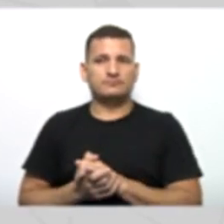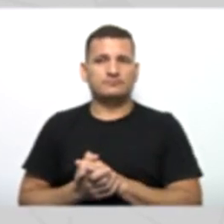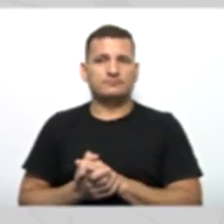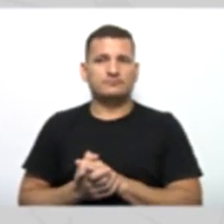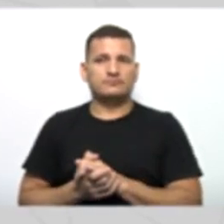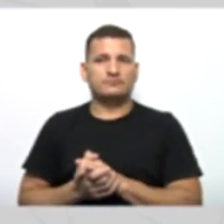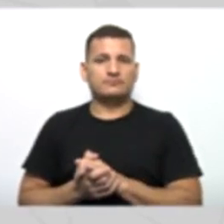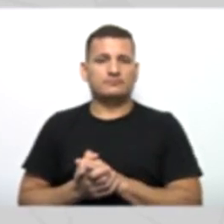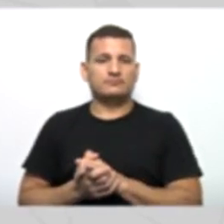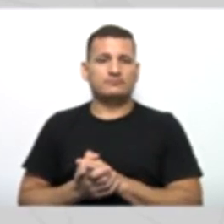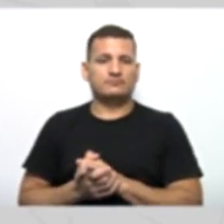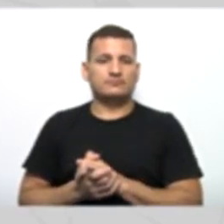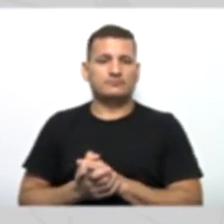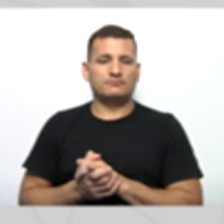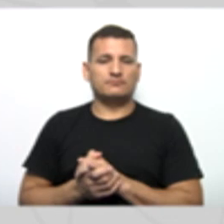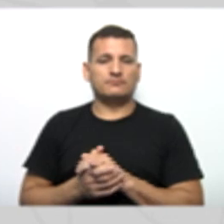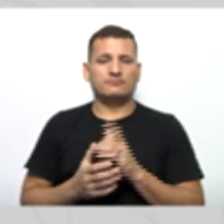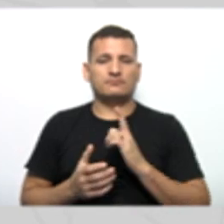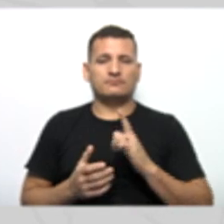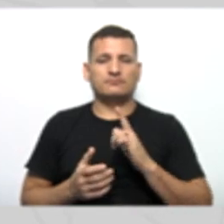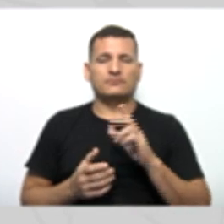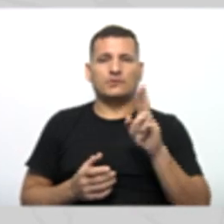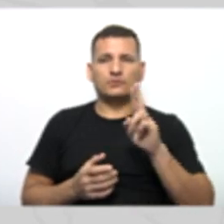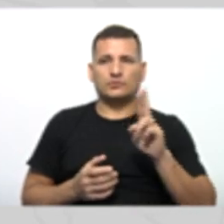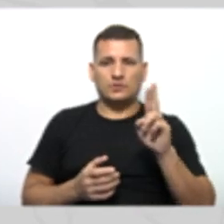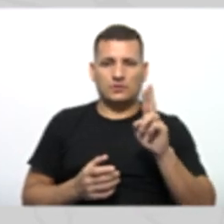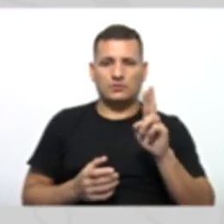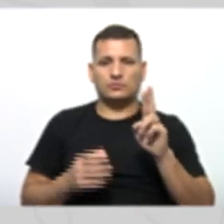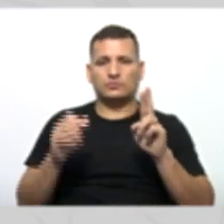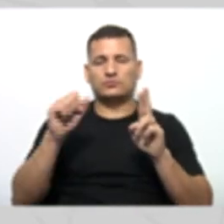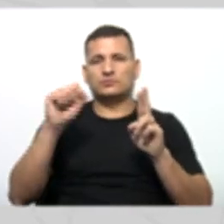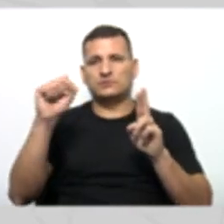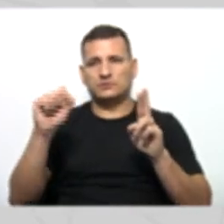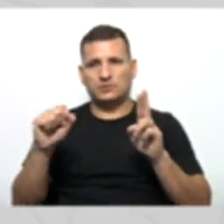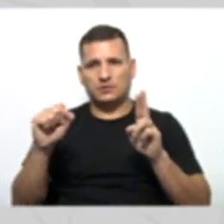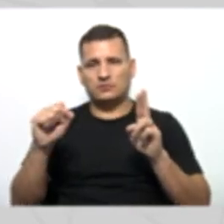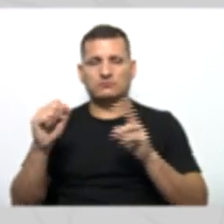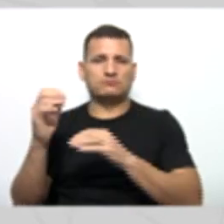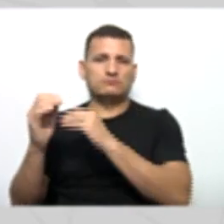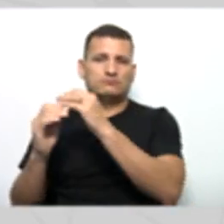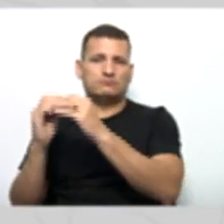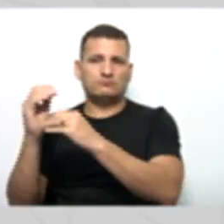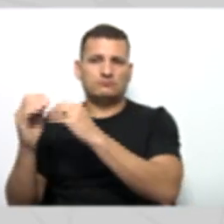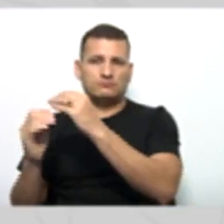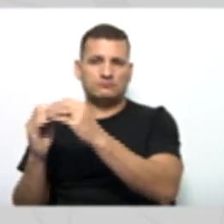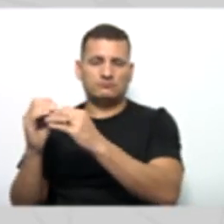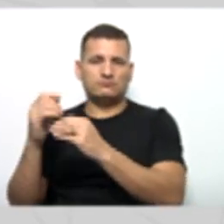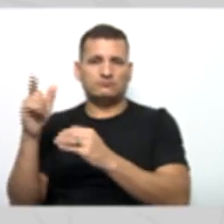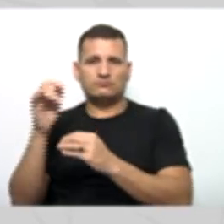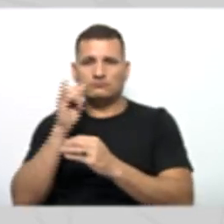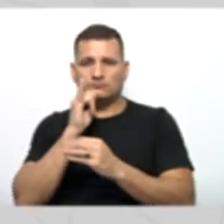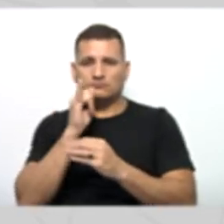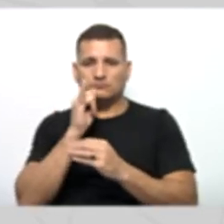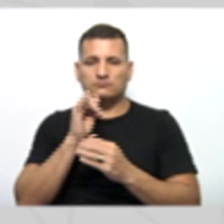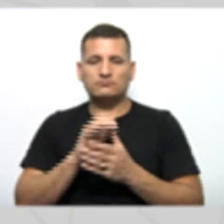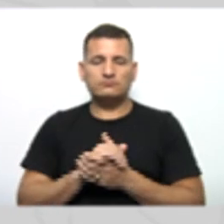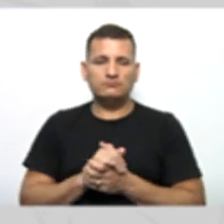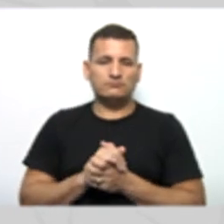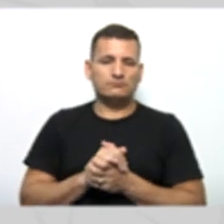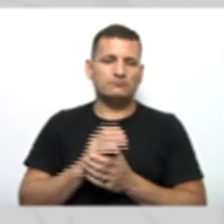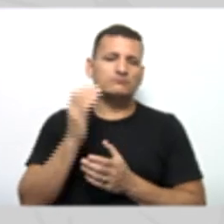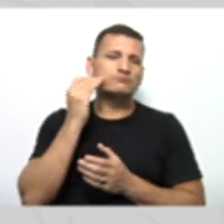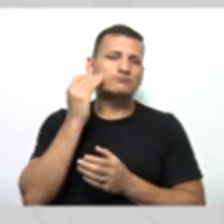ó, a interface do usuário, o sistema e o banco de dados. Um outro exemplo para vocês aí verificar como que está